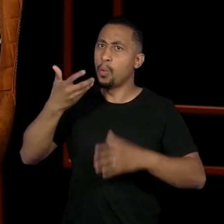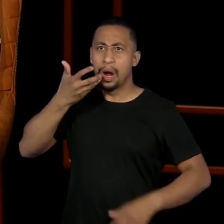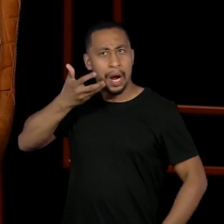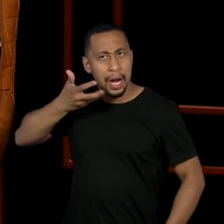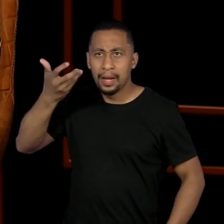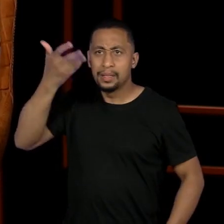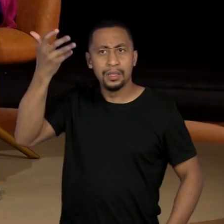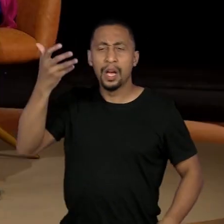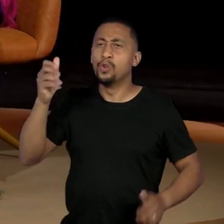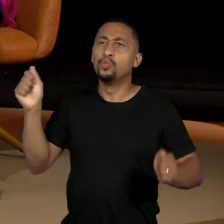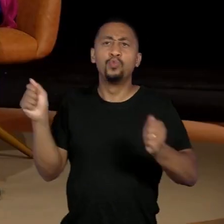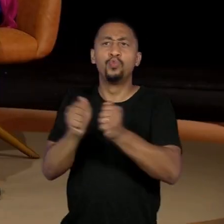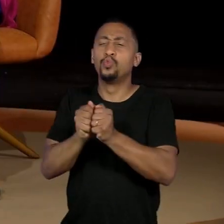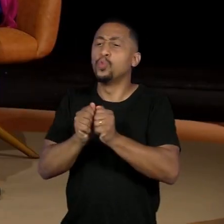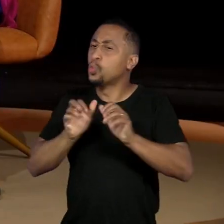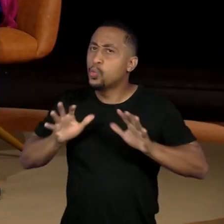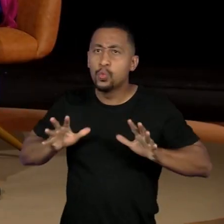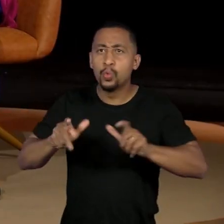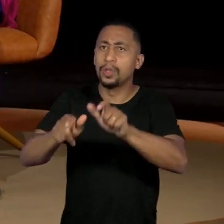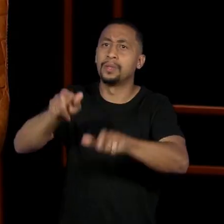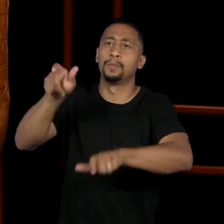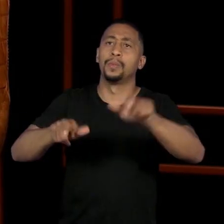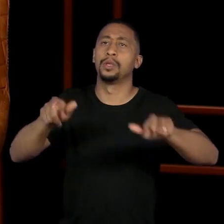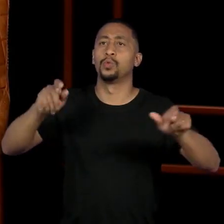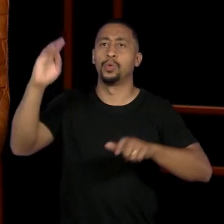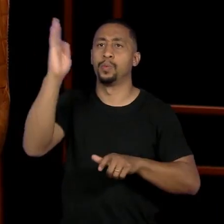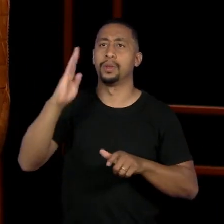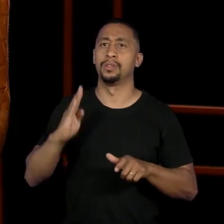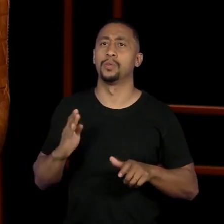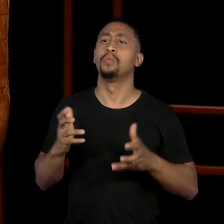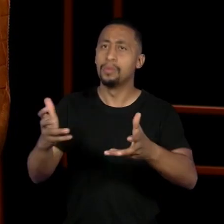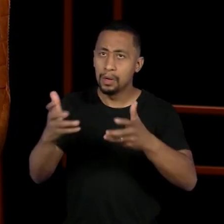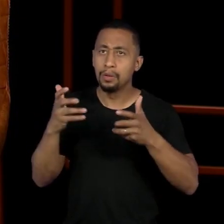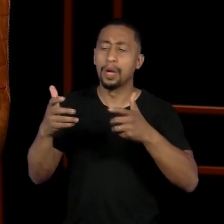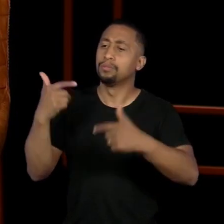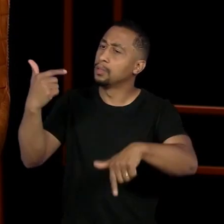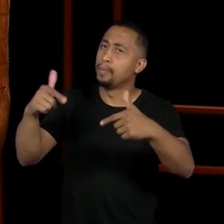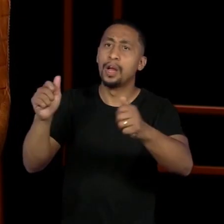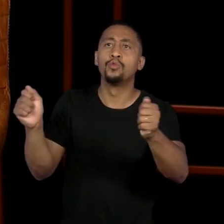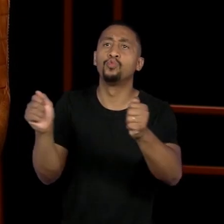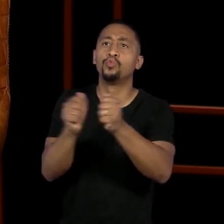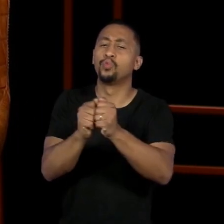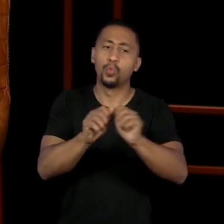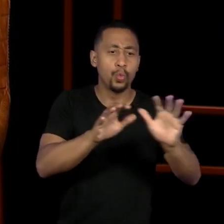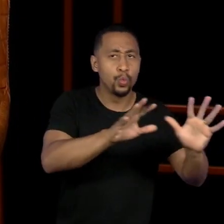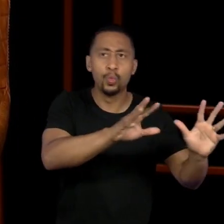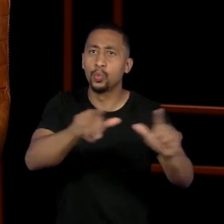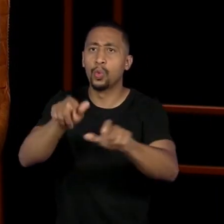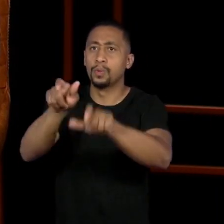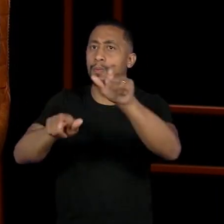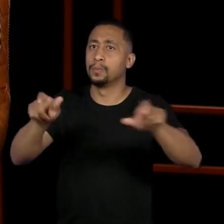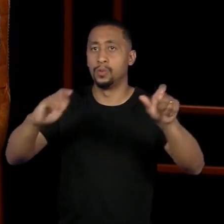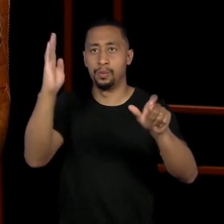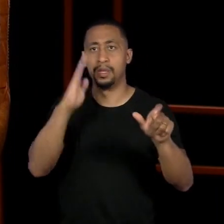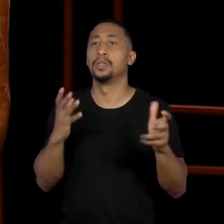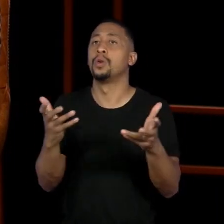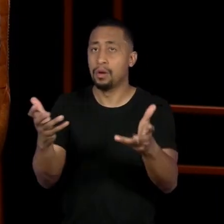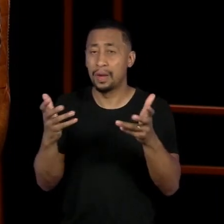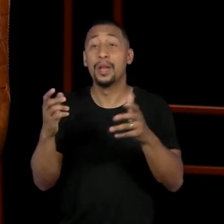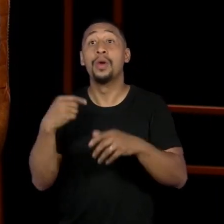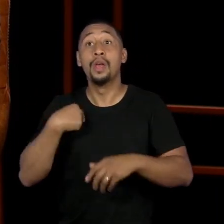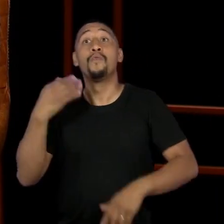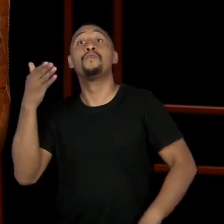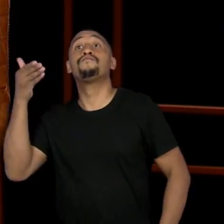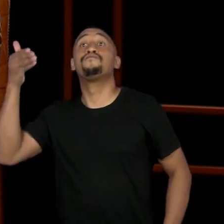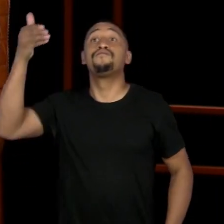eles. Eu vou trabalhar com todos eles. Eu vou lá, porque eu quero saber